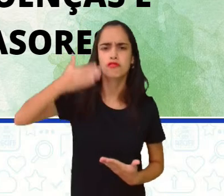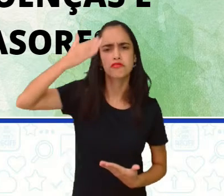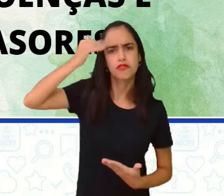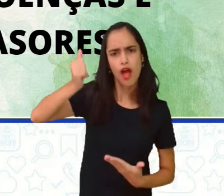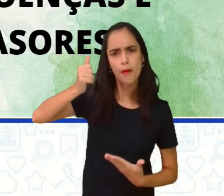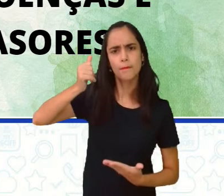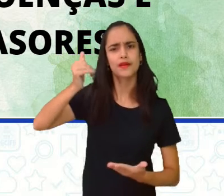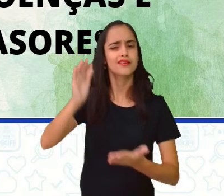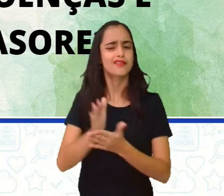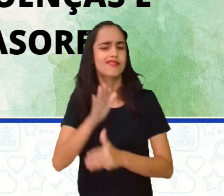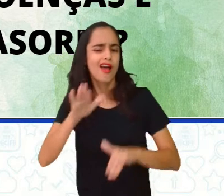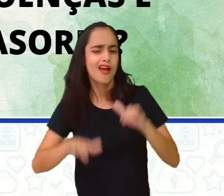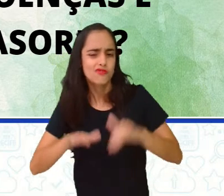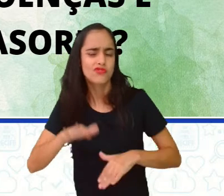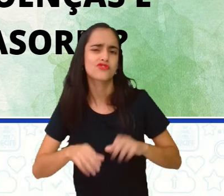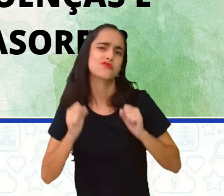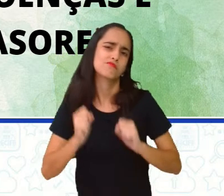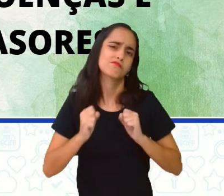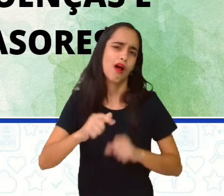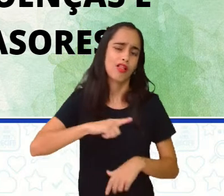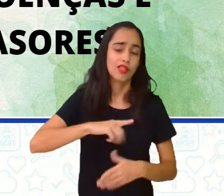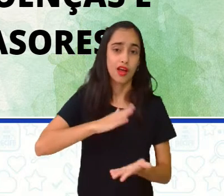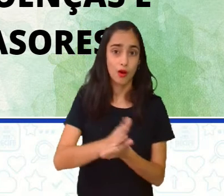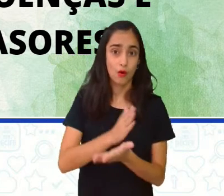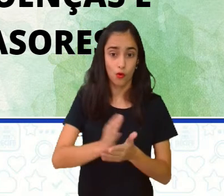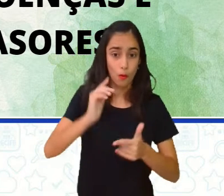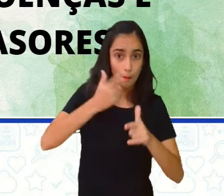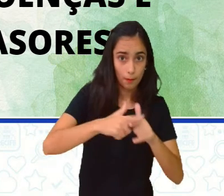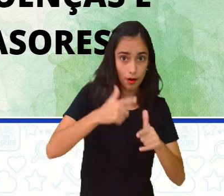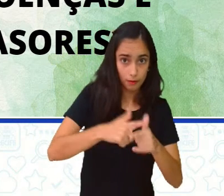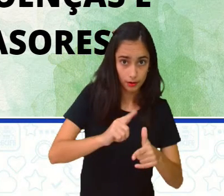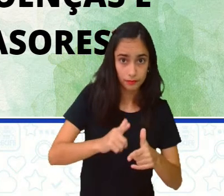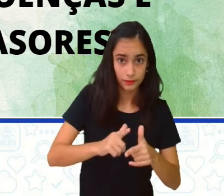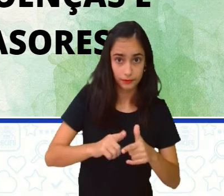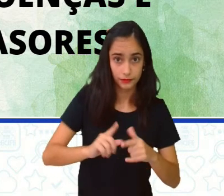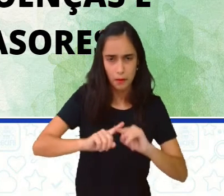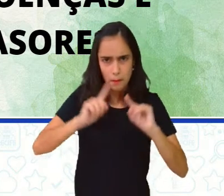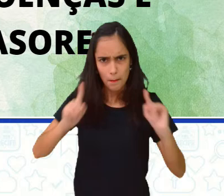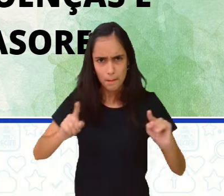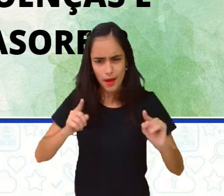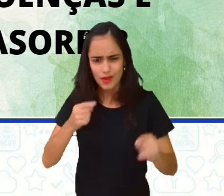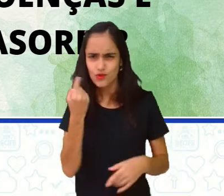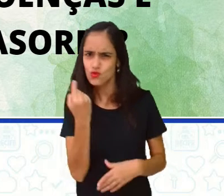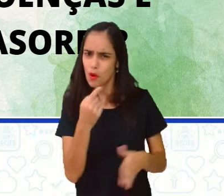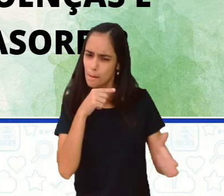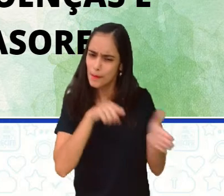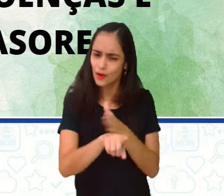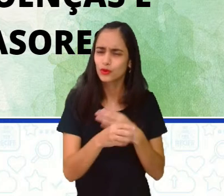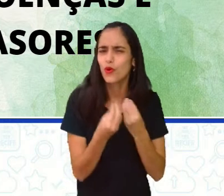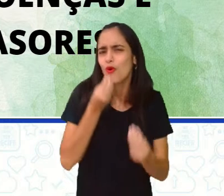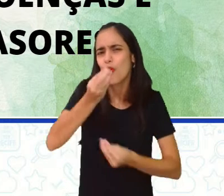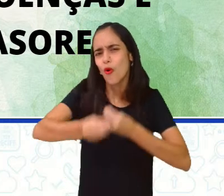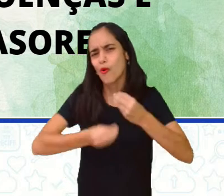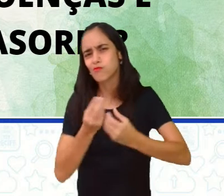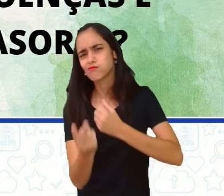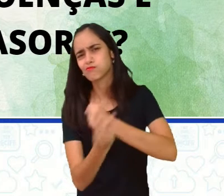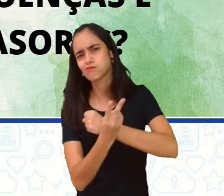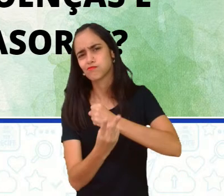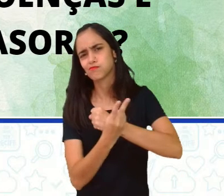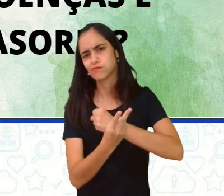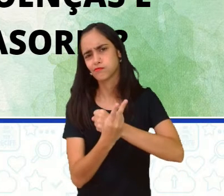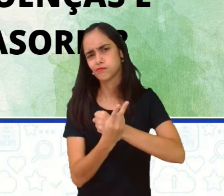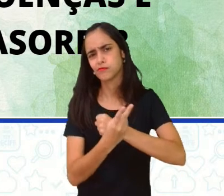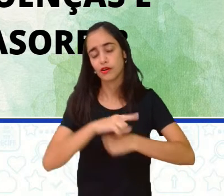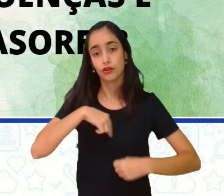afetados através das doenças, através desses invasores. E a grande pergunta é, como é que eles se defendem? A gente está falando aqui